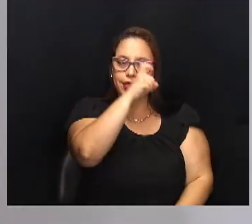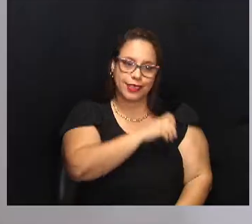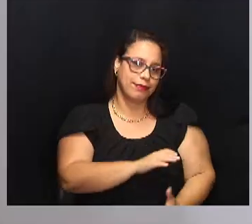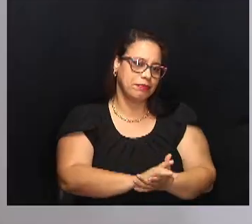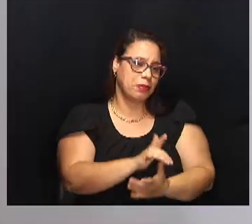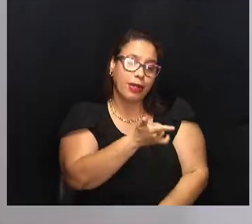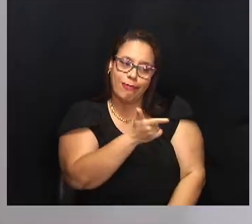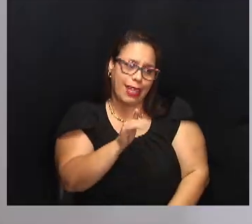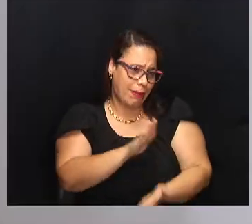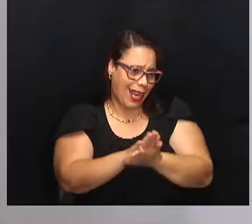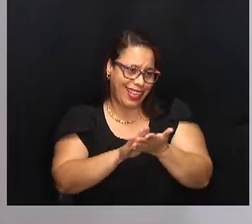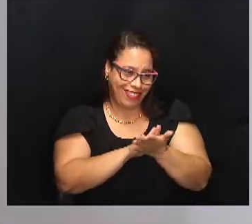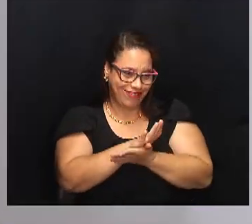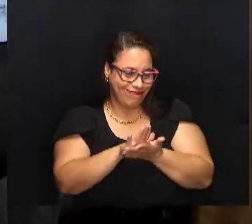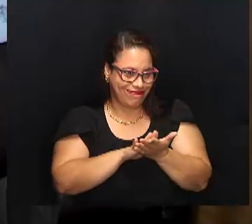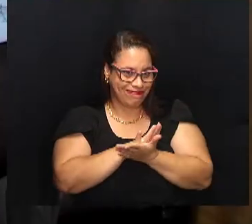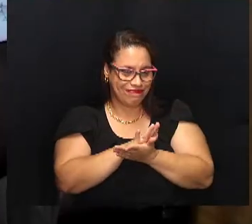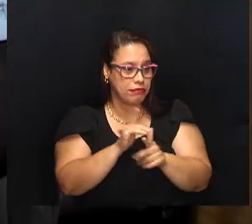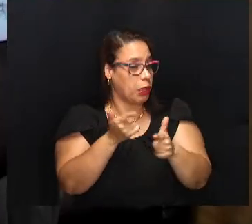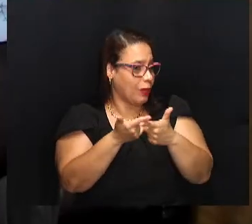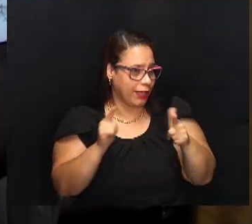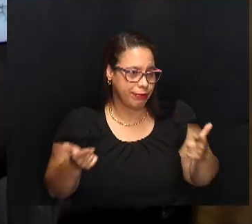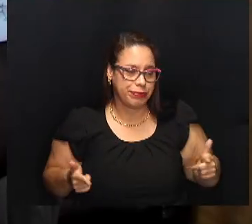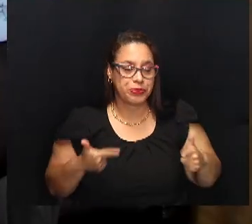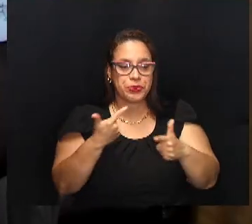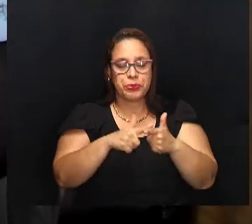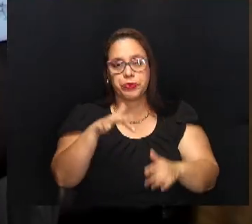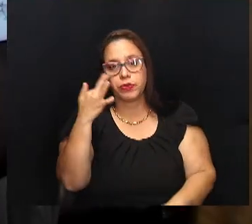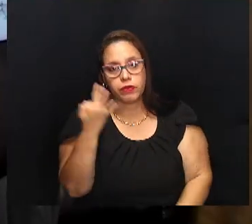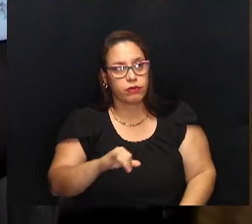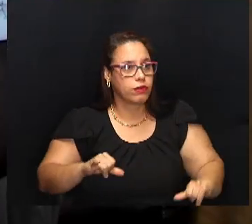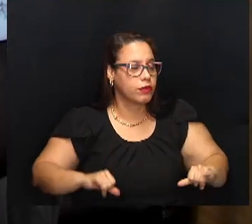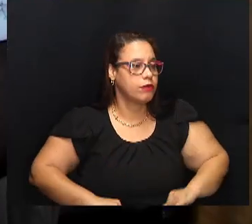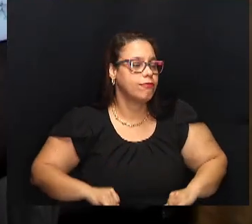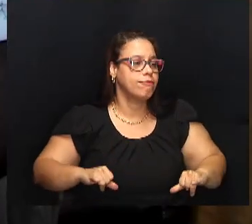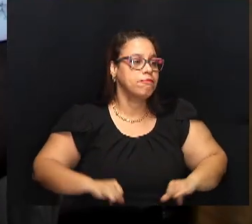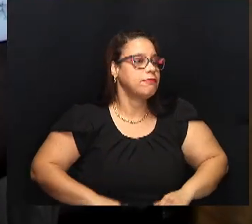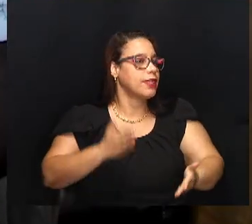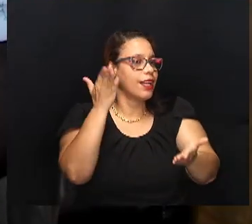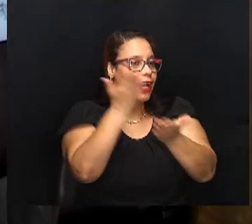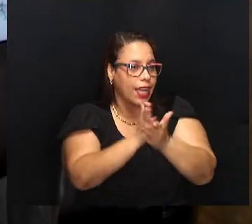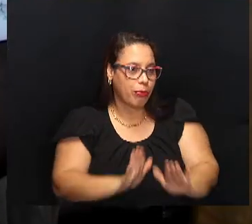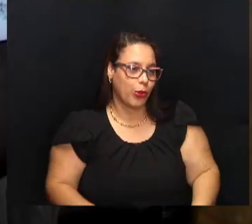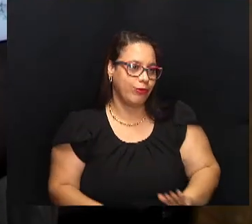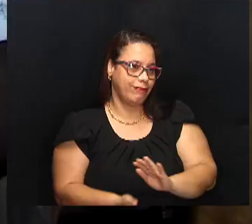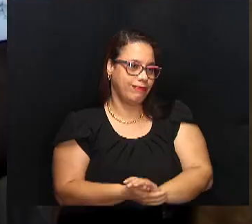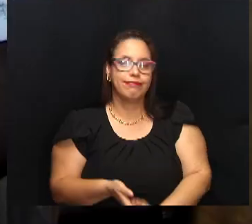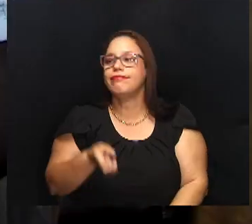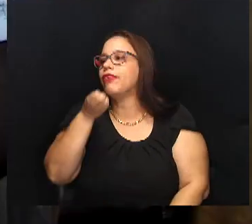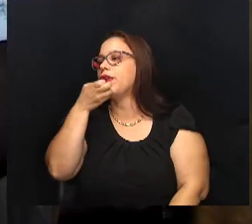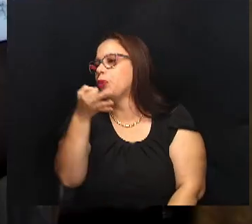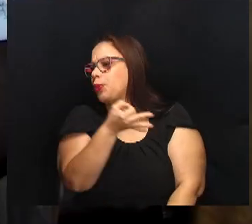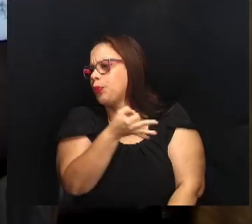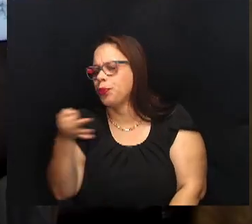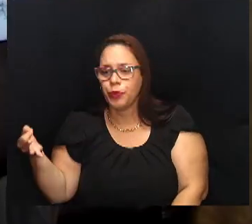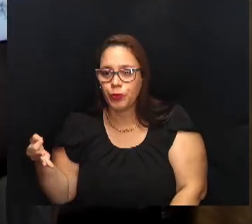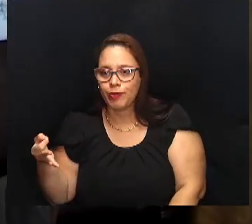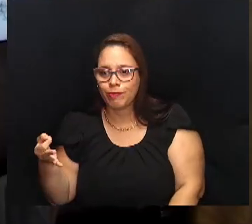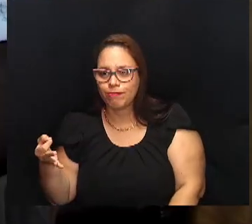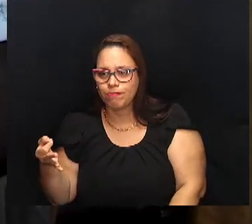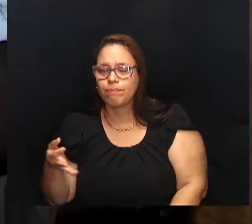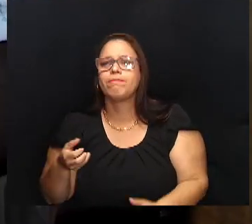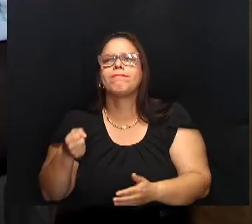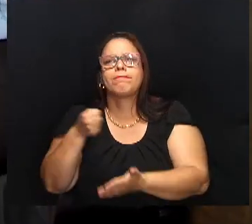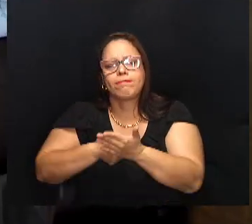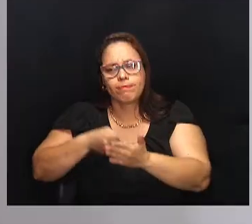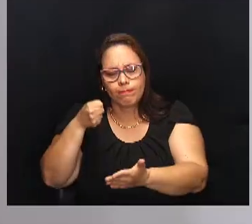tem. Toda dificuldade não tem, todo problema, a dor saiu, tá lá fora. E que valeu a pena todo o sacrifício de vocês, né?